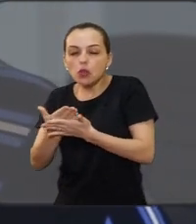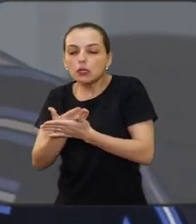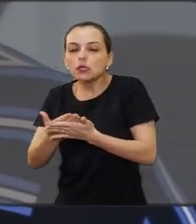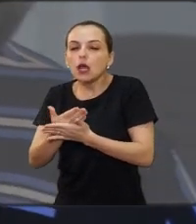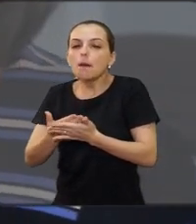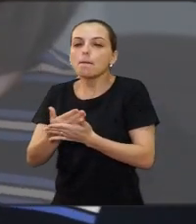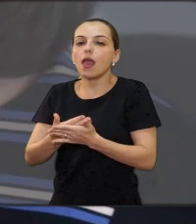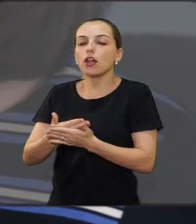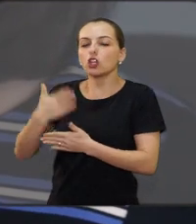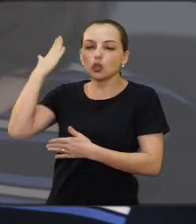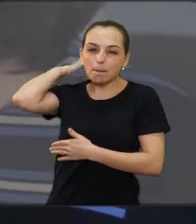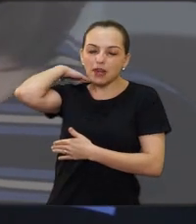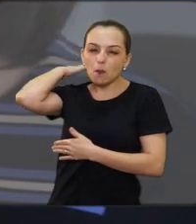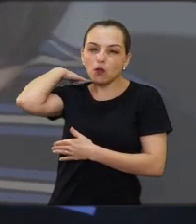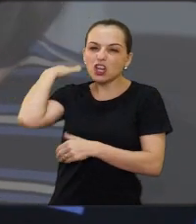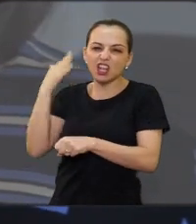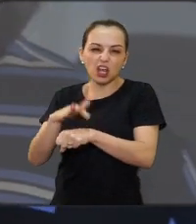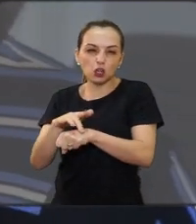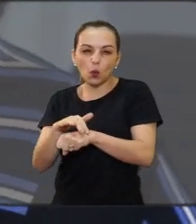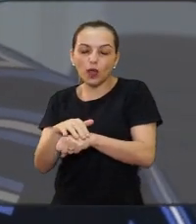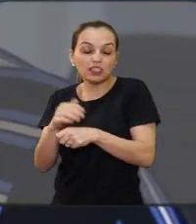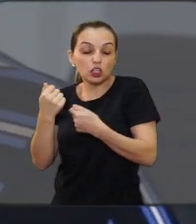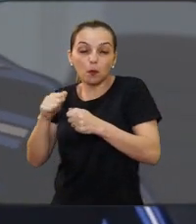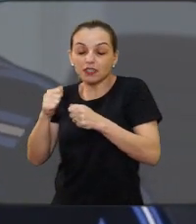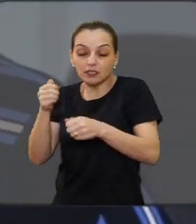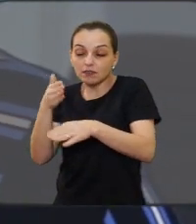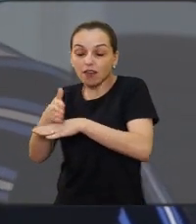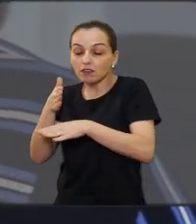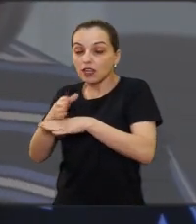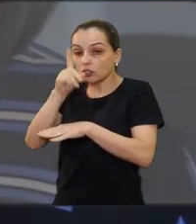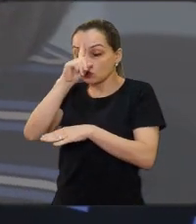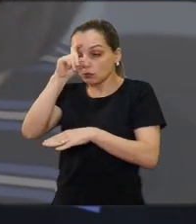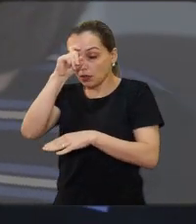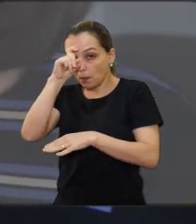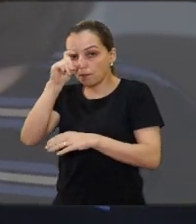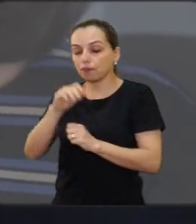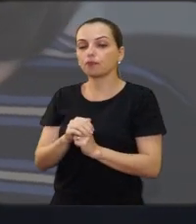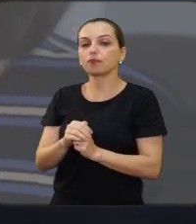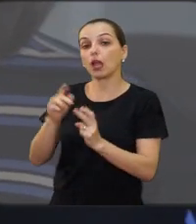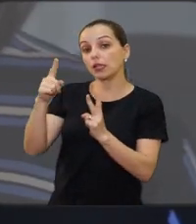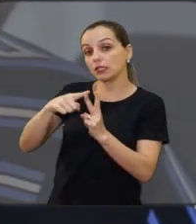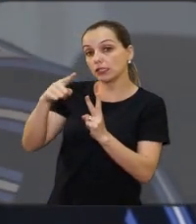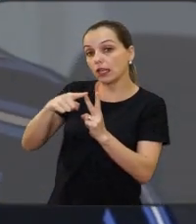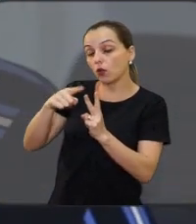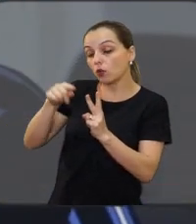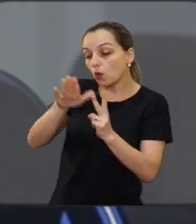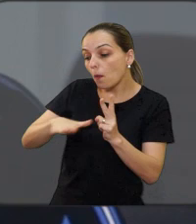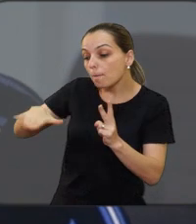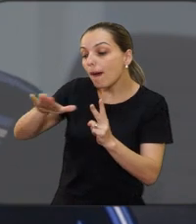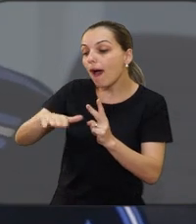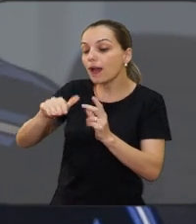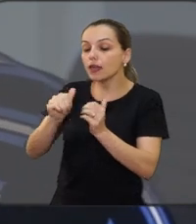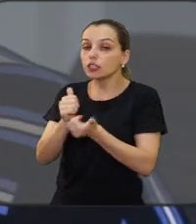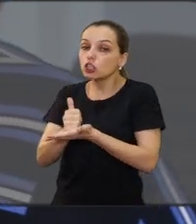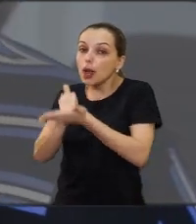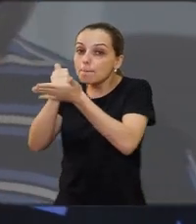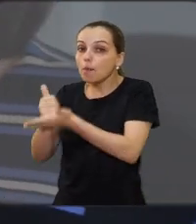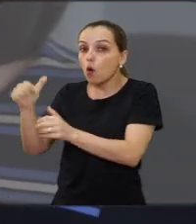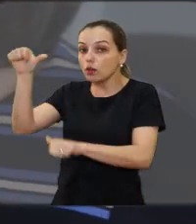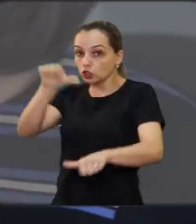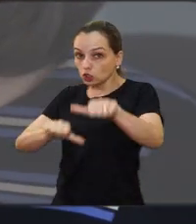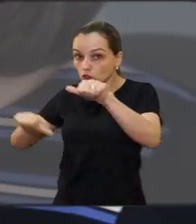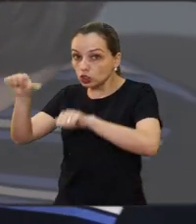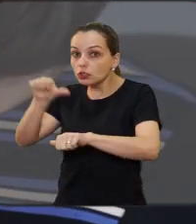tratamento idoso de uma pneumonia, que não precisa ser levado ao hospital. Segunda parte, teremos toda uma parte de apoio diagnóstico.